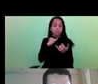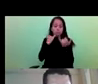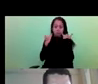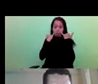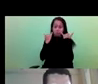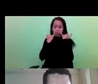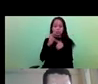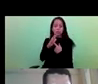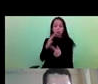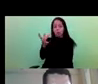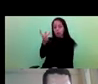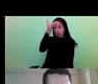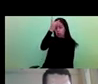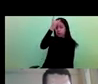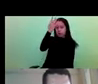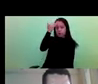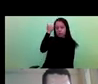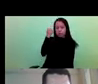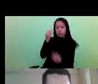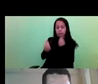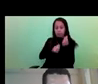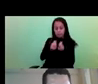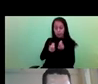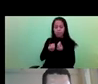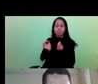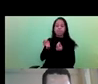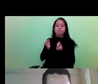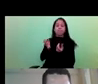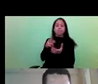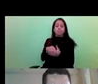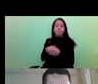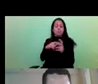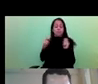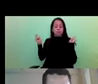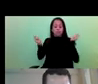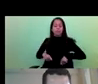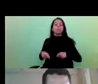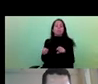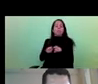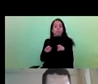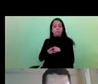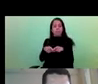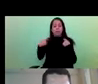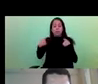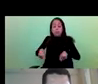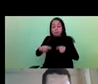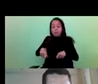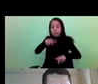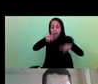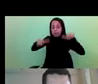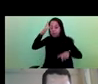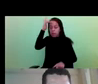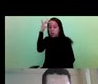sobre a conscientização, sobre a possibilidade e a necessidade de